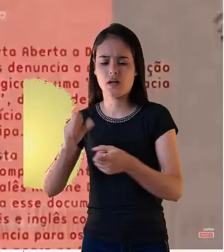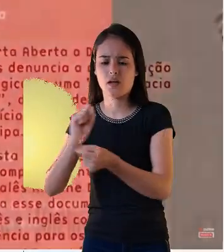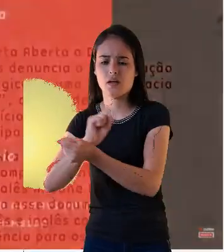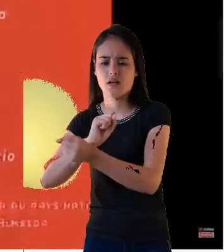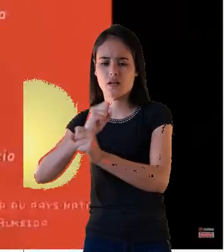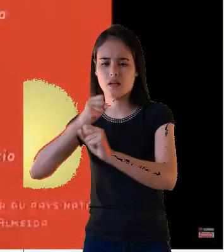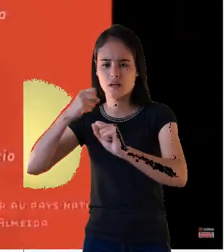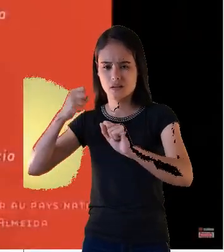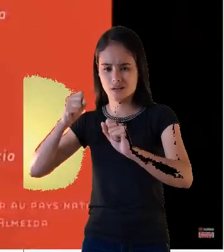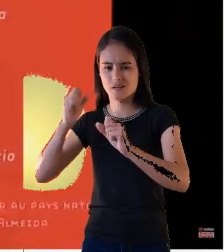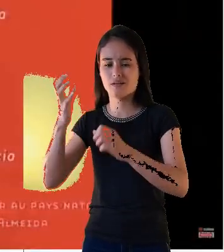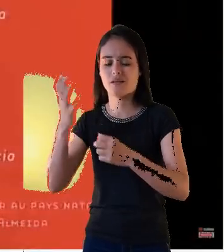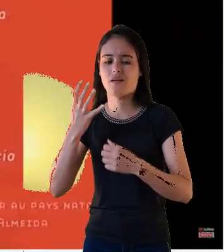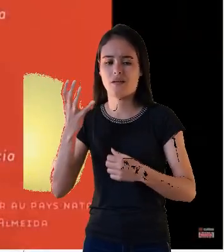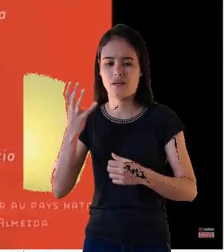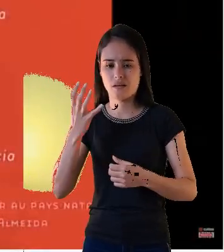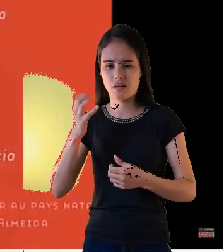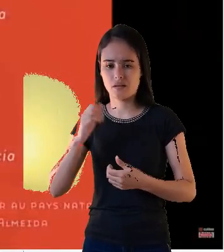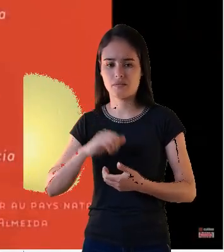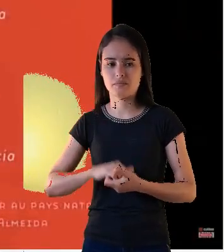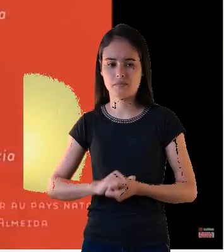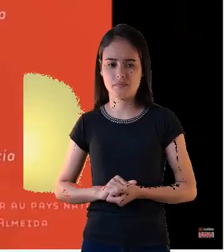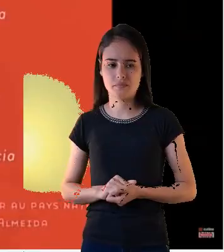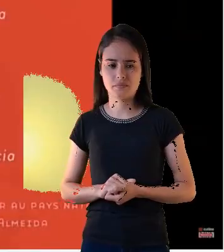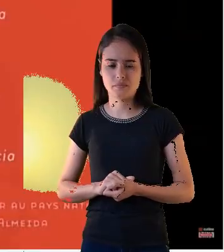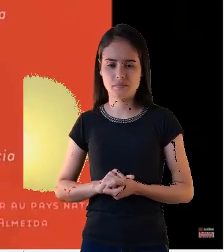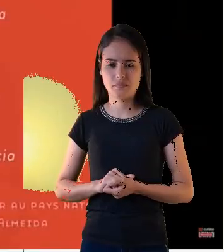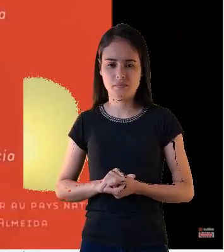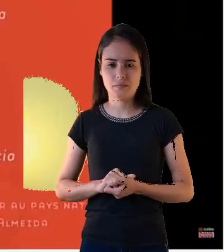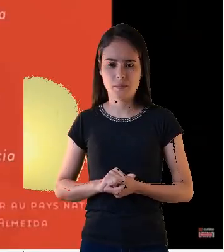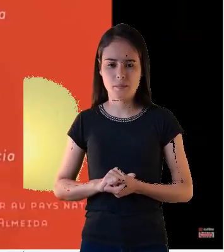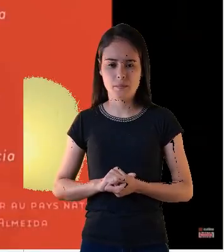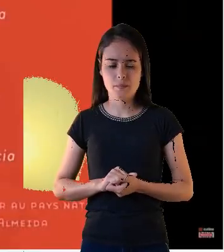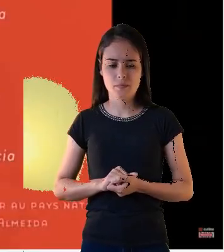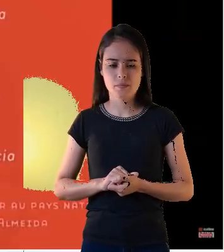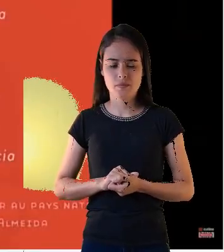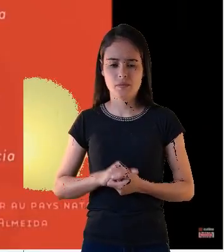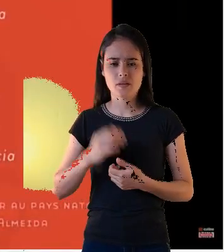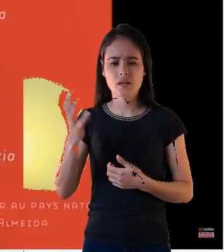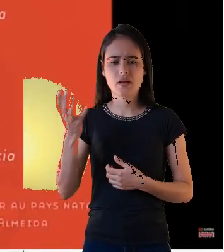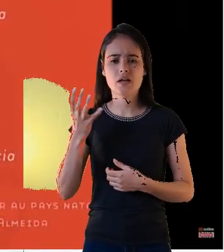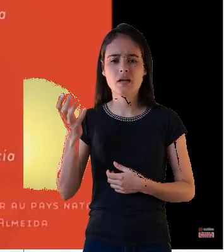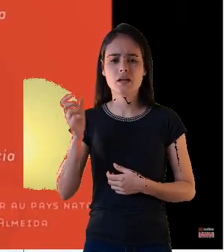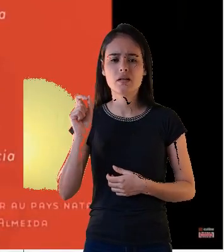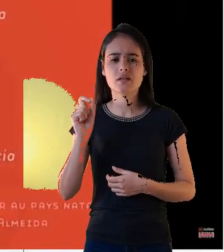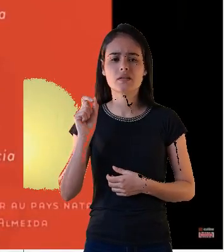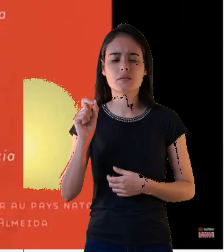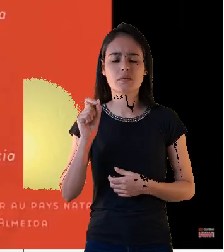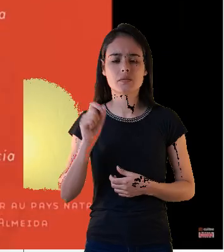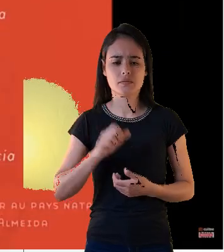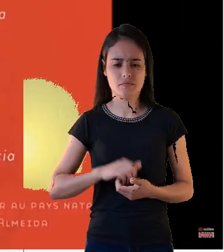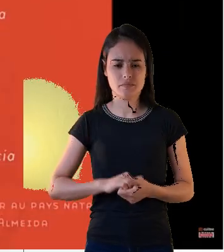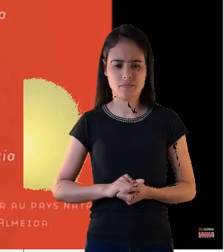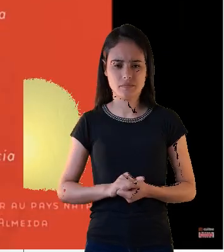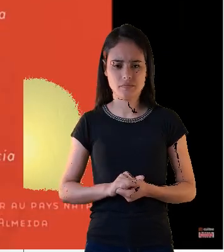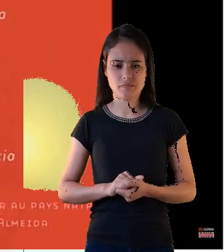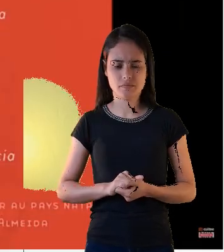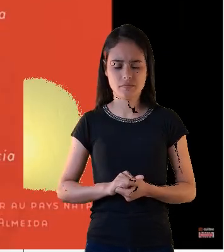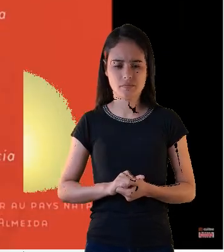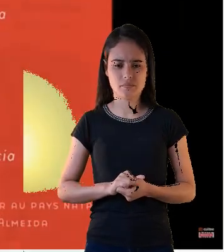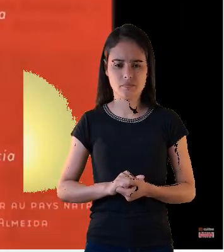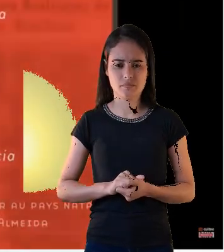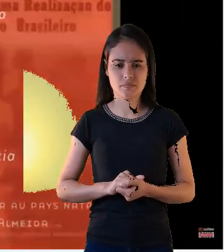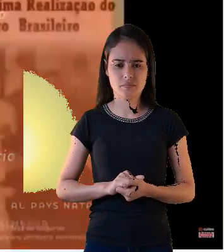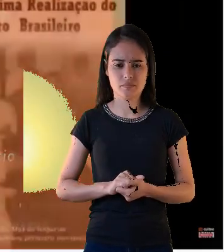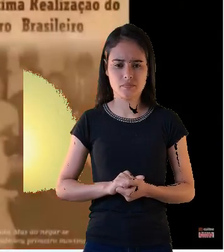Césaire, mais tarde governador de Martinica, que faziam da criação poética um ato político, inspirando e fortalecendo a luta africana pela